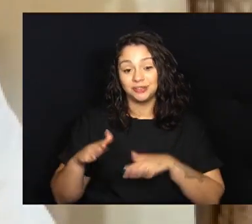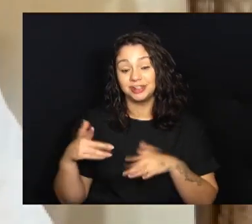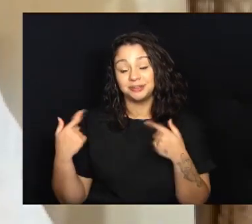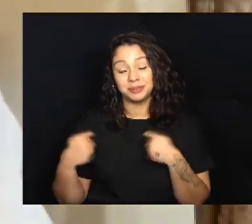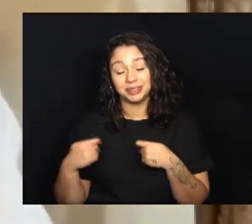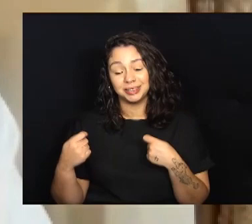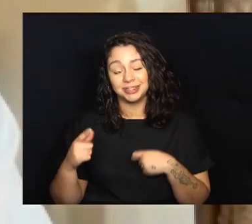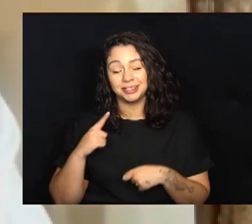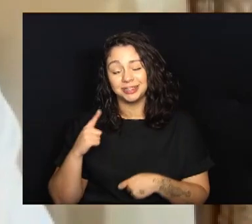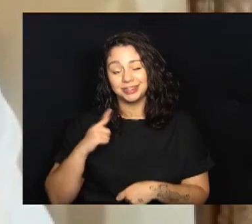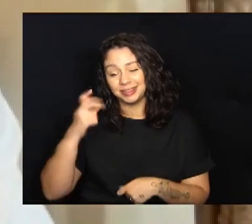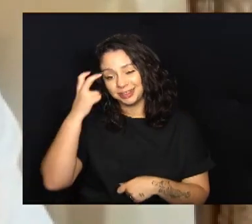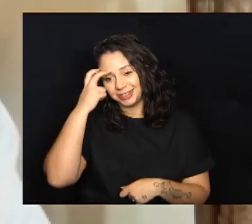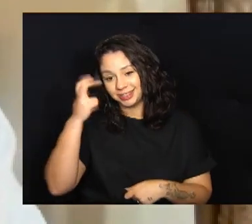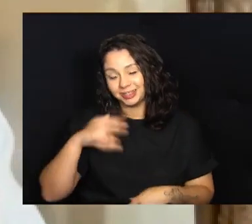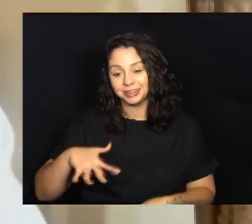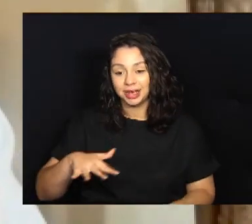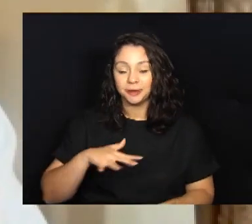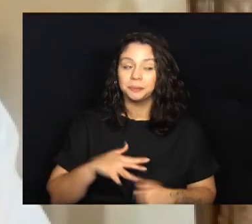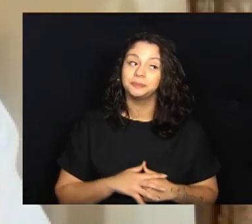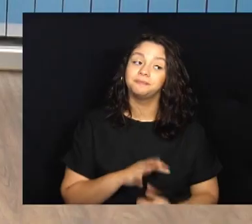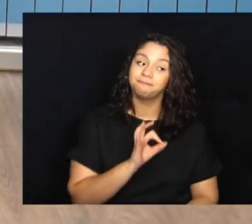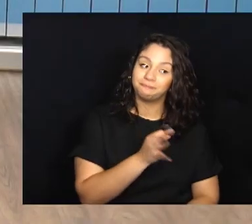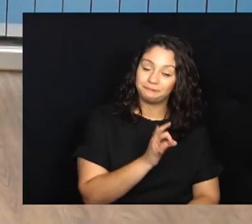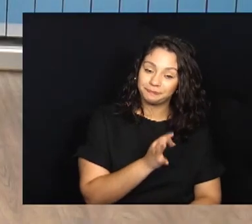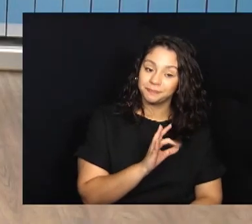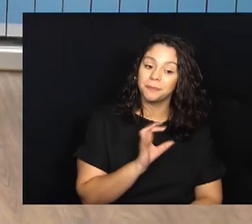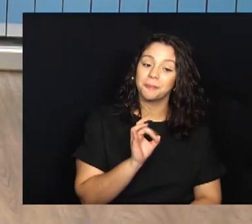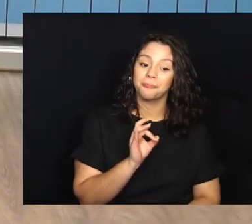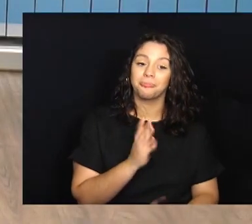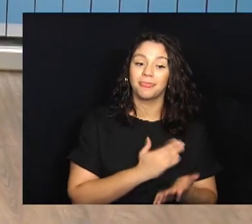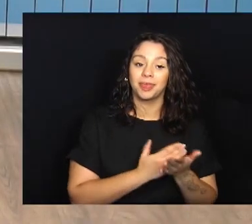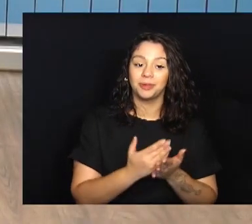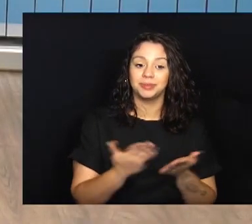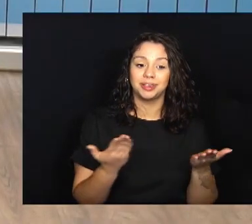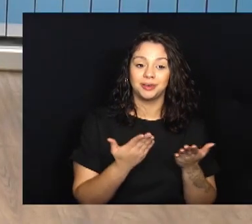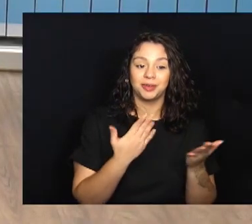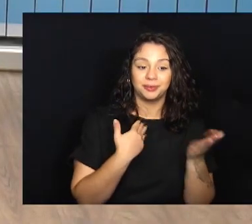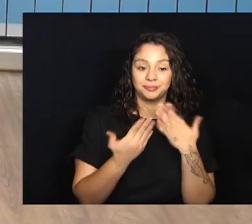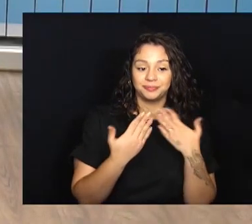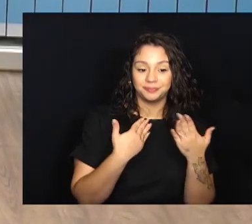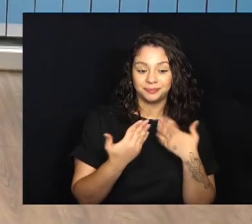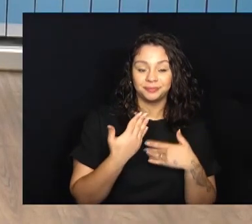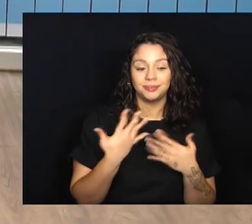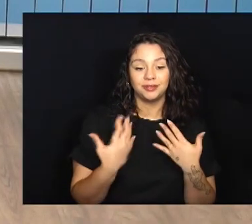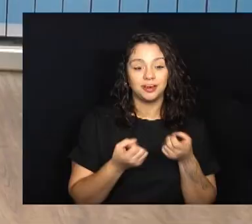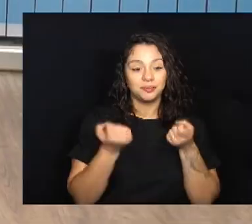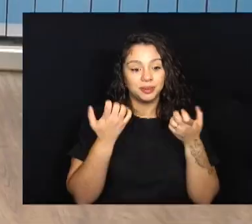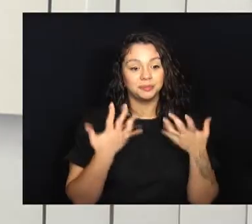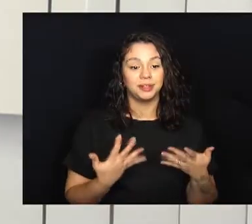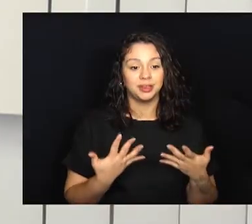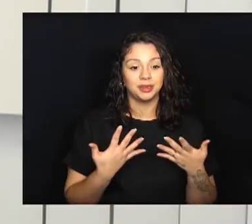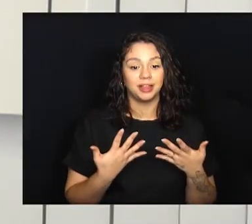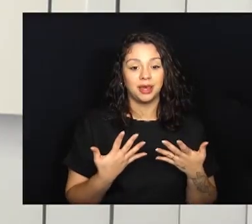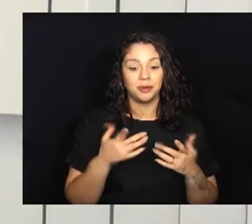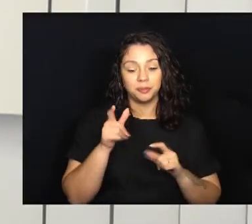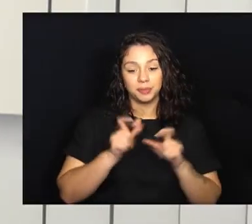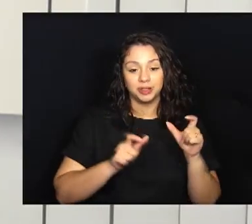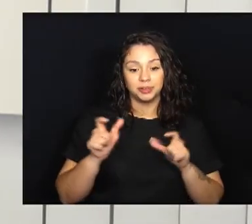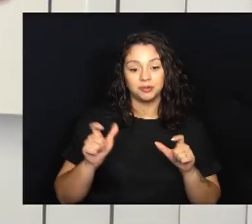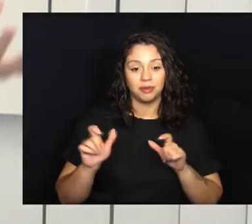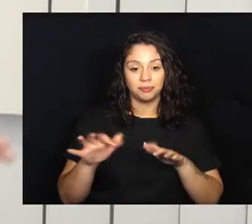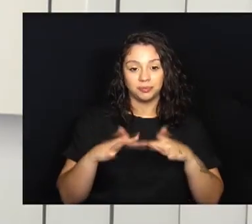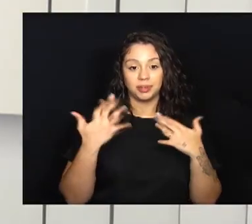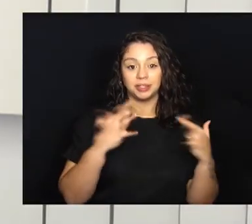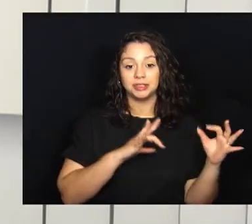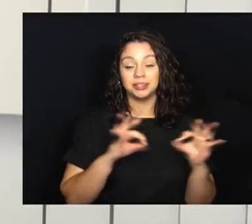mais inteligência nesse ponto. Mesmo, Marlon, para começar aqui nosso bate-papo, vamos explicar um pouquinho para quem está acompanhando o